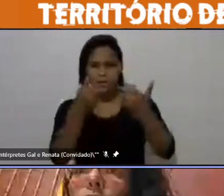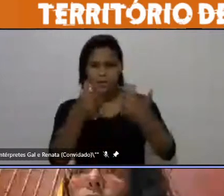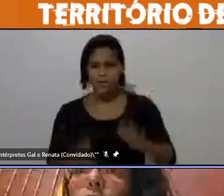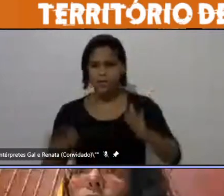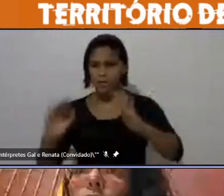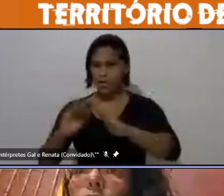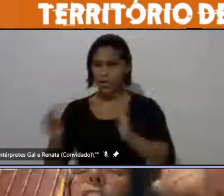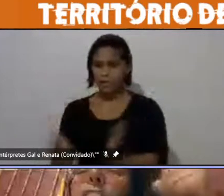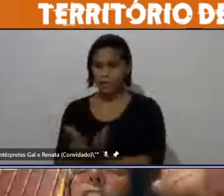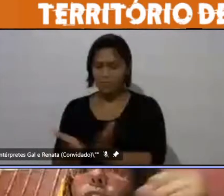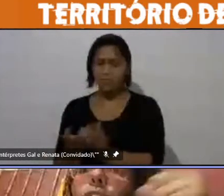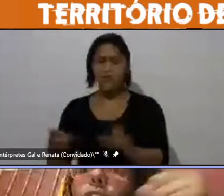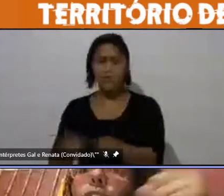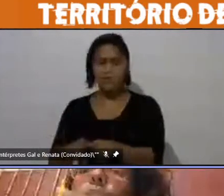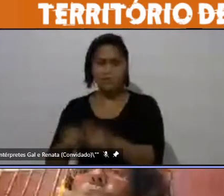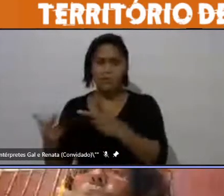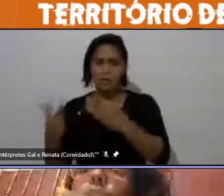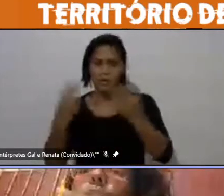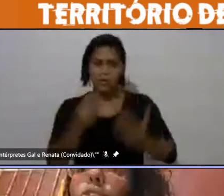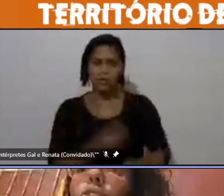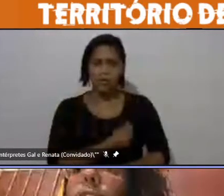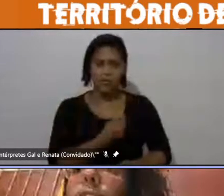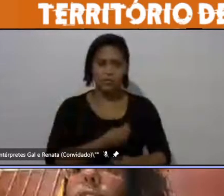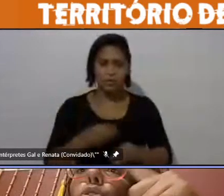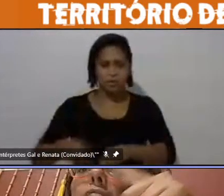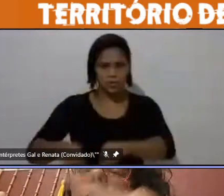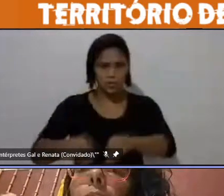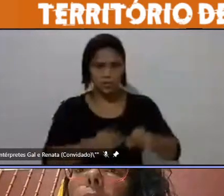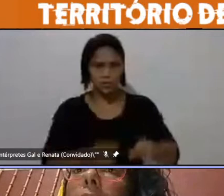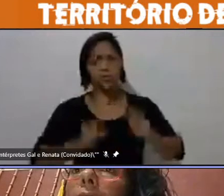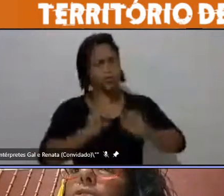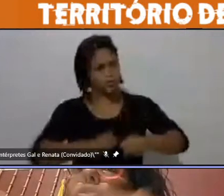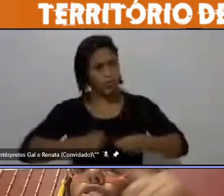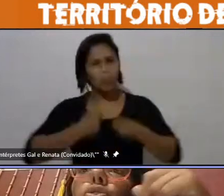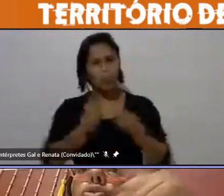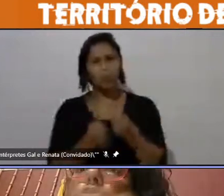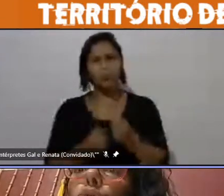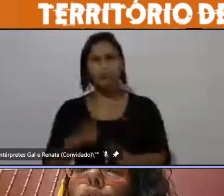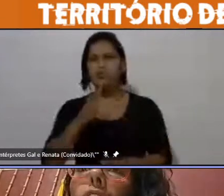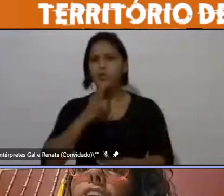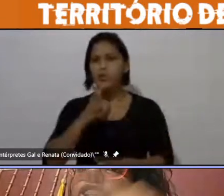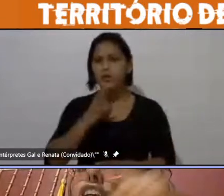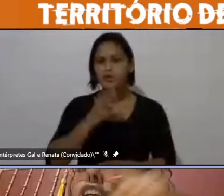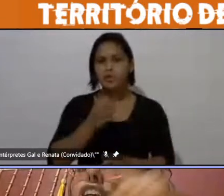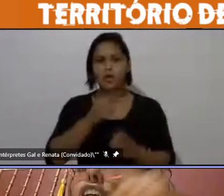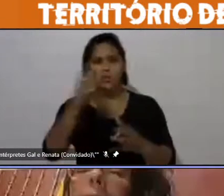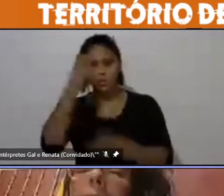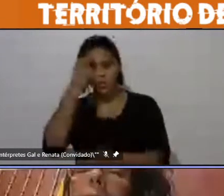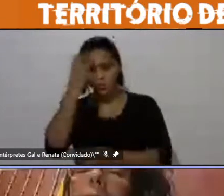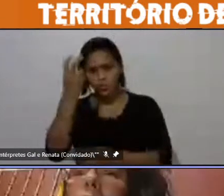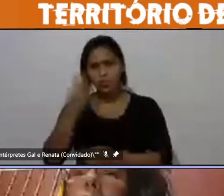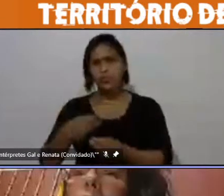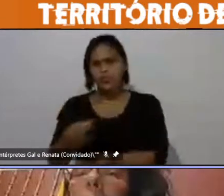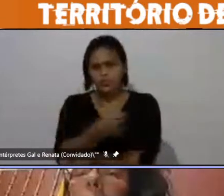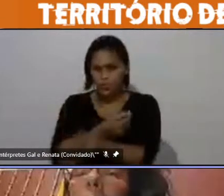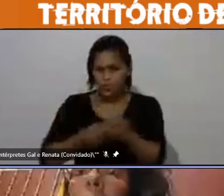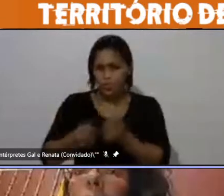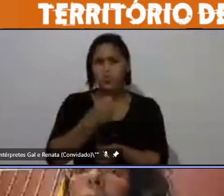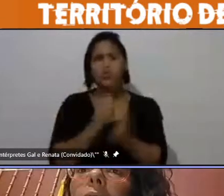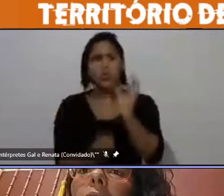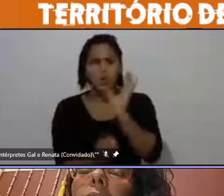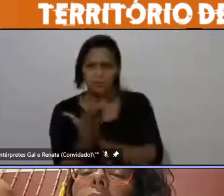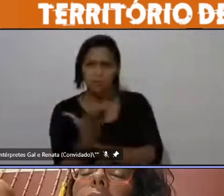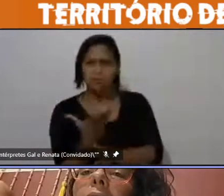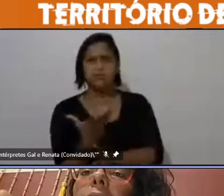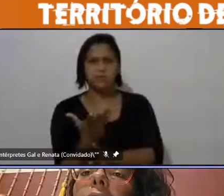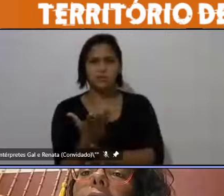como território de vida, território de potência, de conhecimentos, de cultura, de economia criativa,